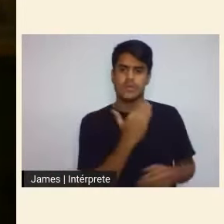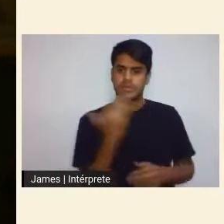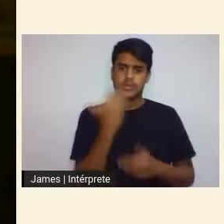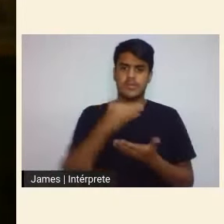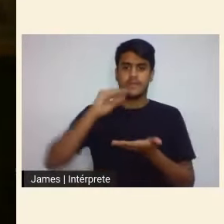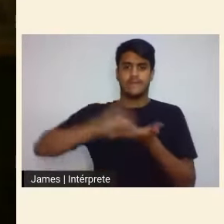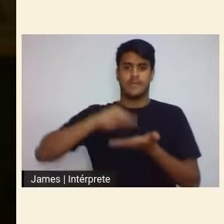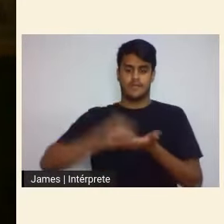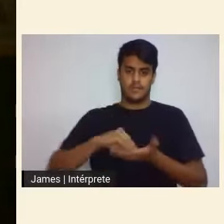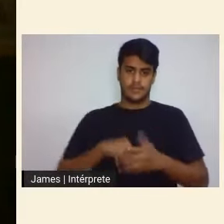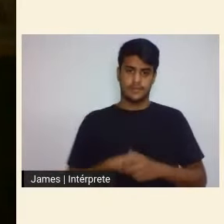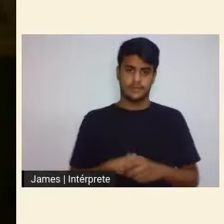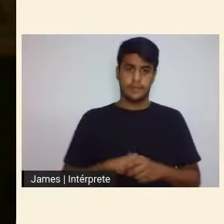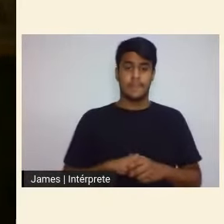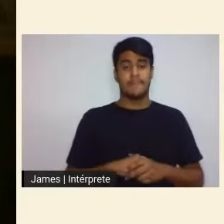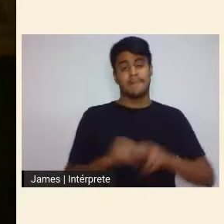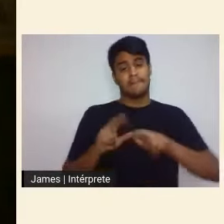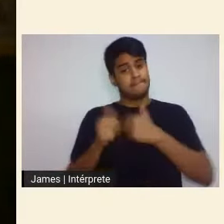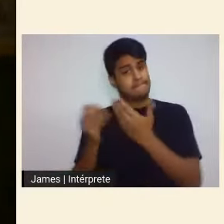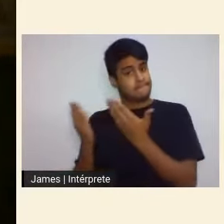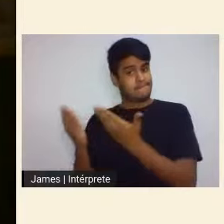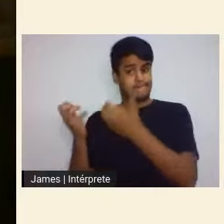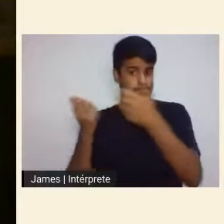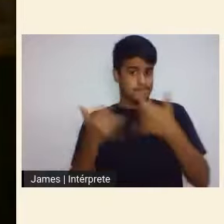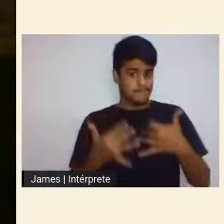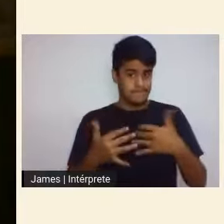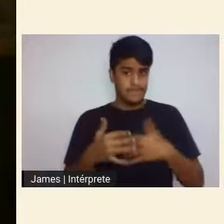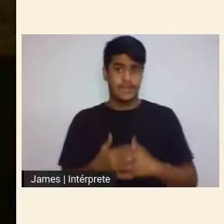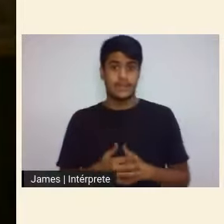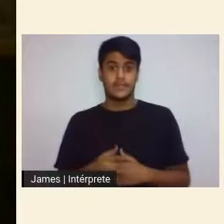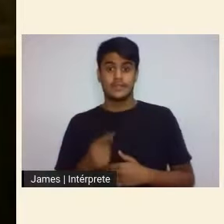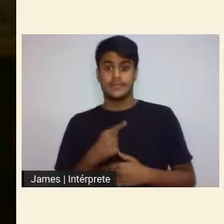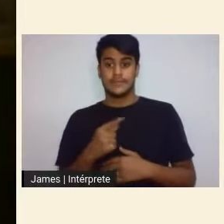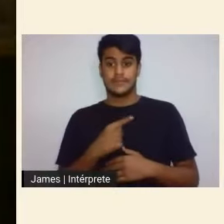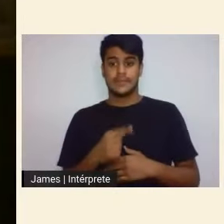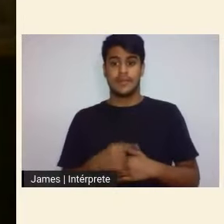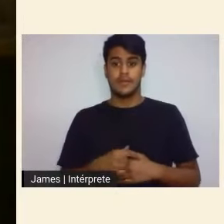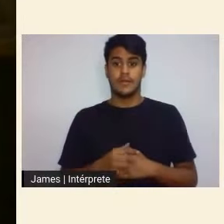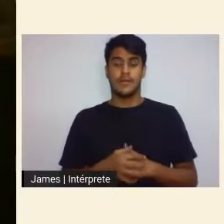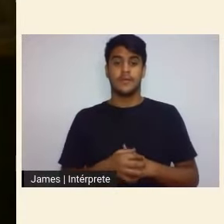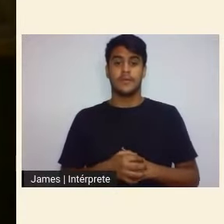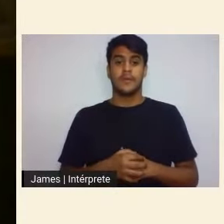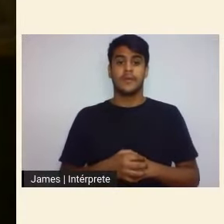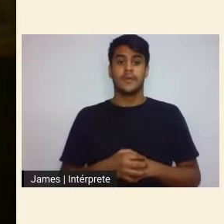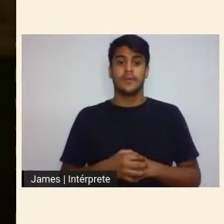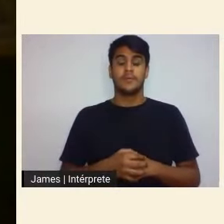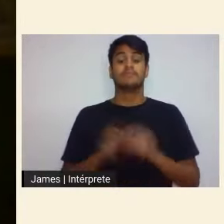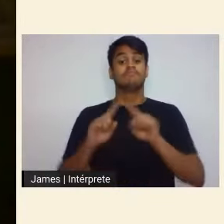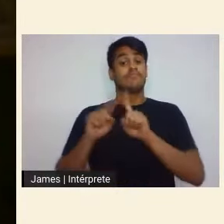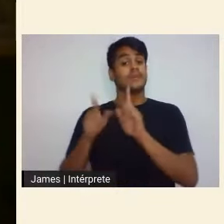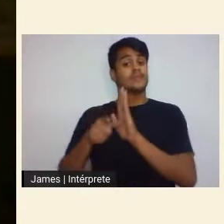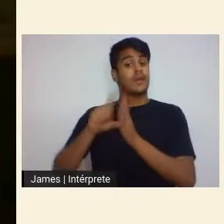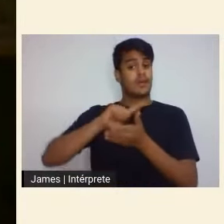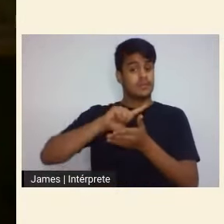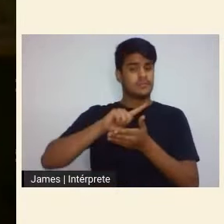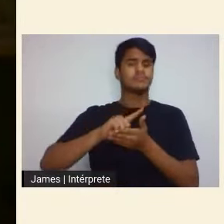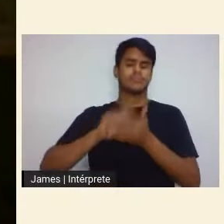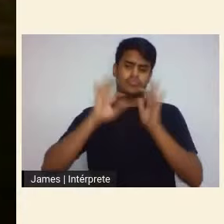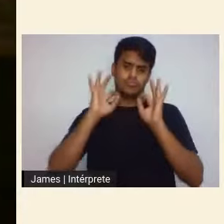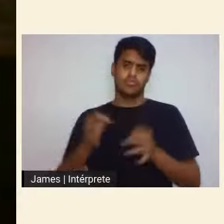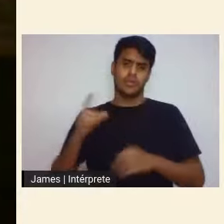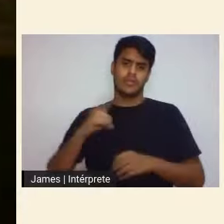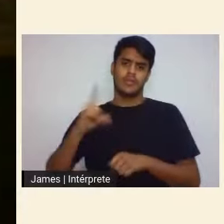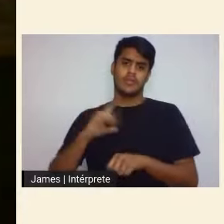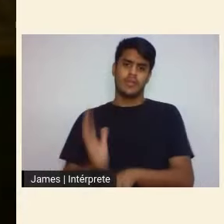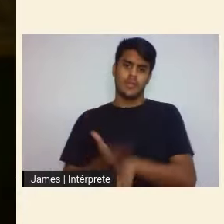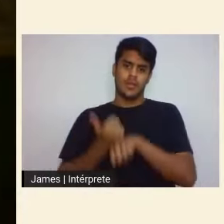clássico póstumo, né, A Margem da História, publicado em 1909. Antes disso, já havia construído